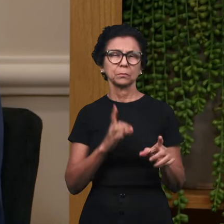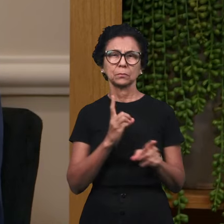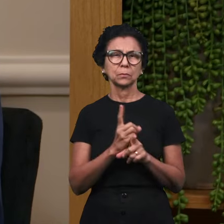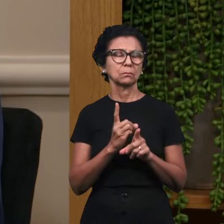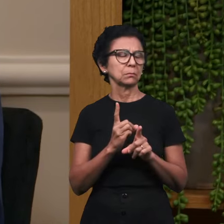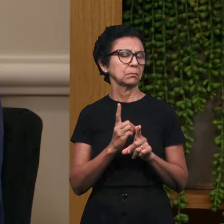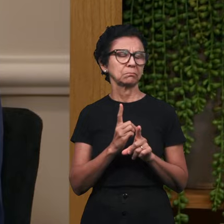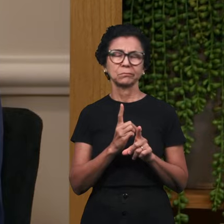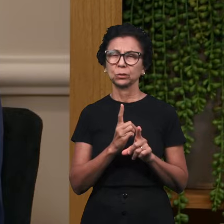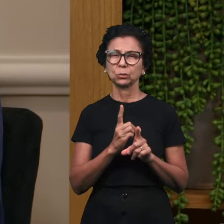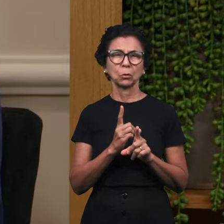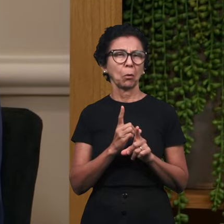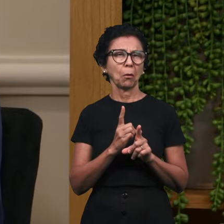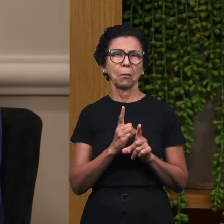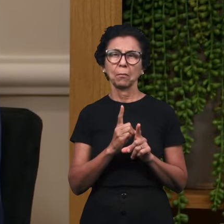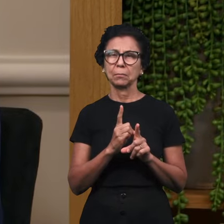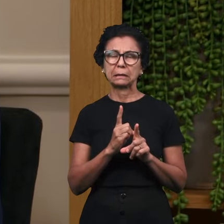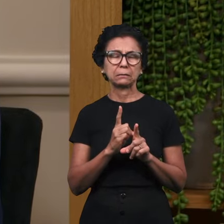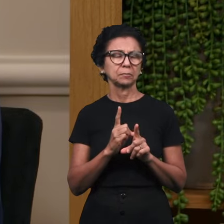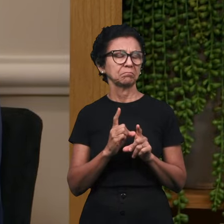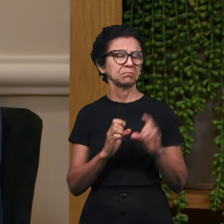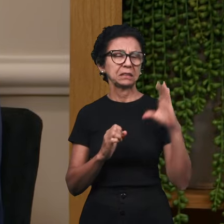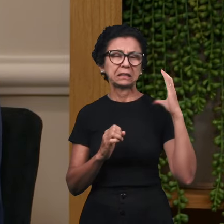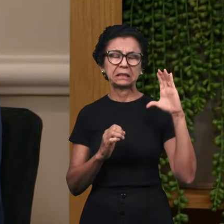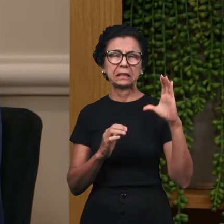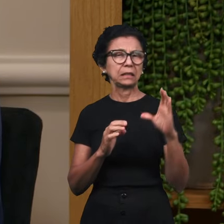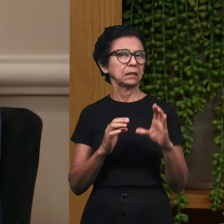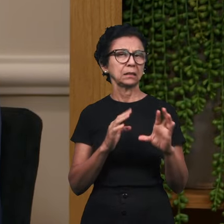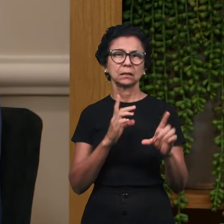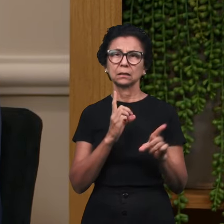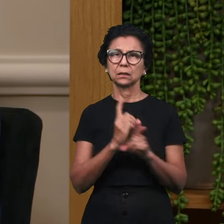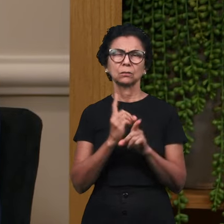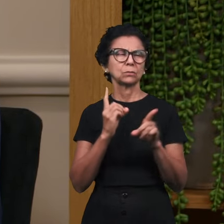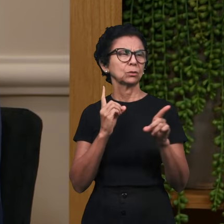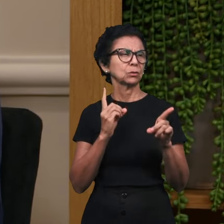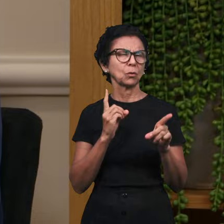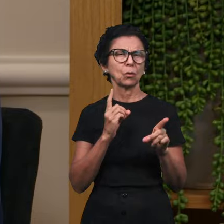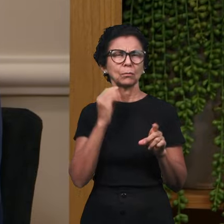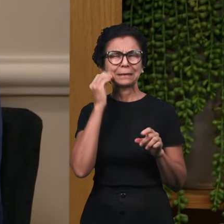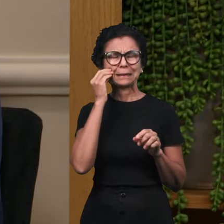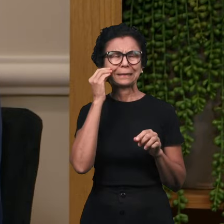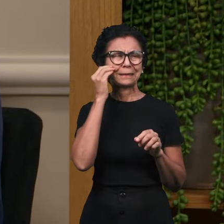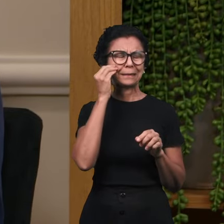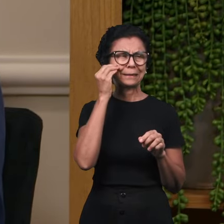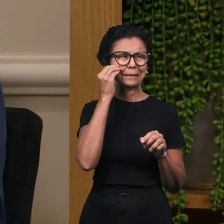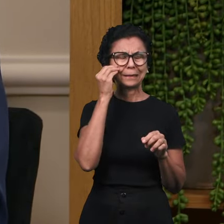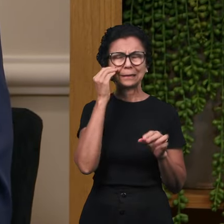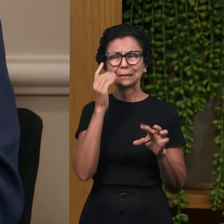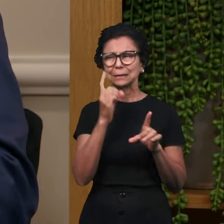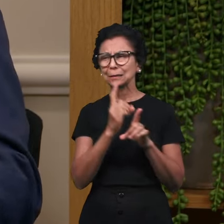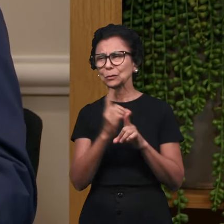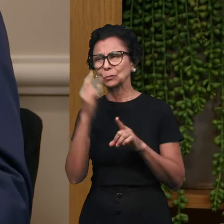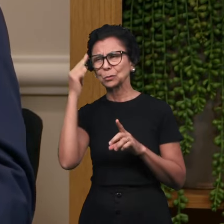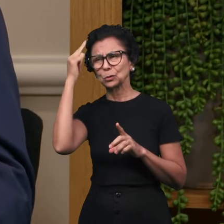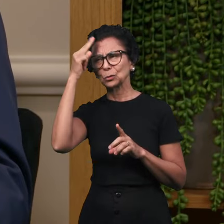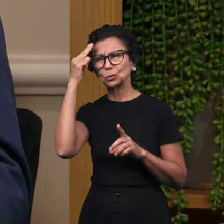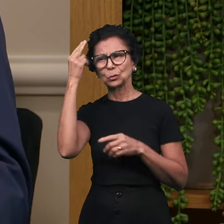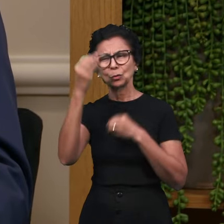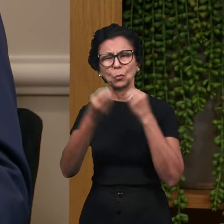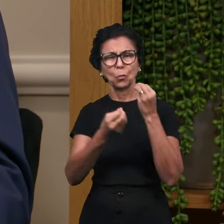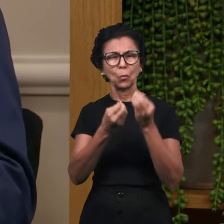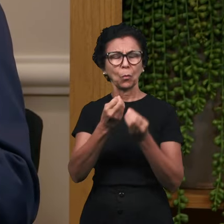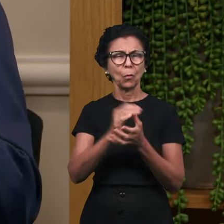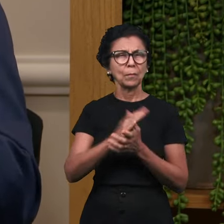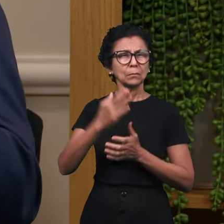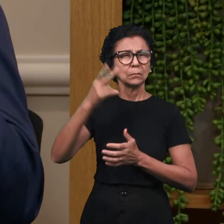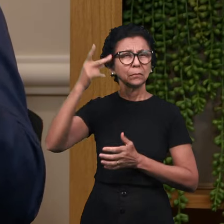Conceituar. A psicanálise tentou e tenta de todas as maneiras decifrar. Povos